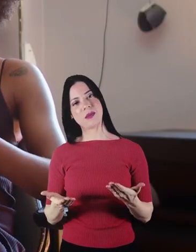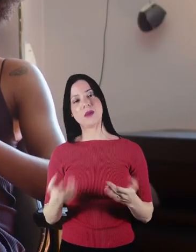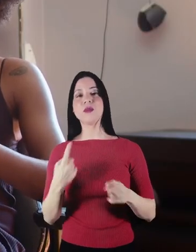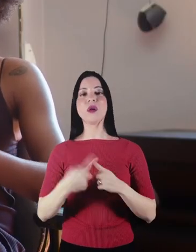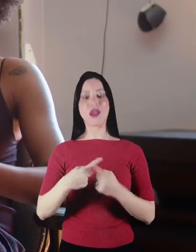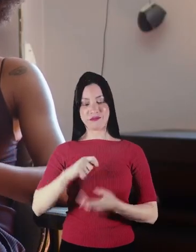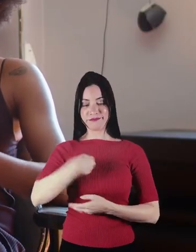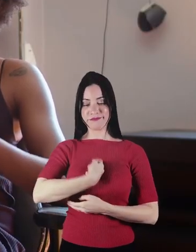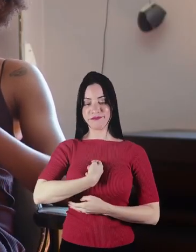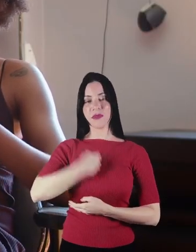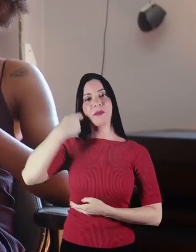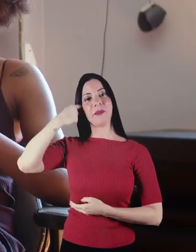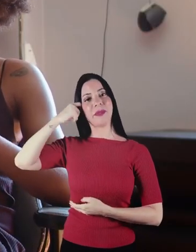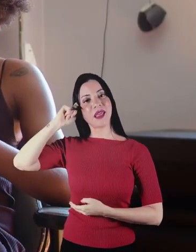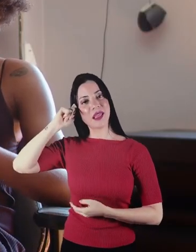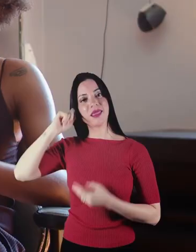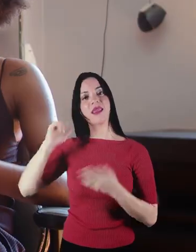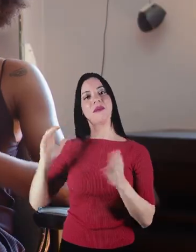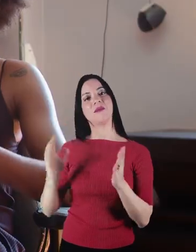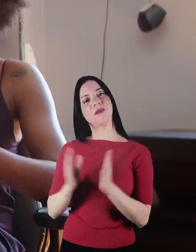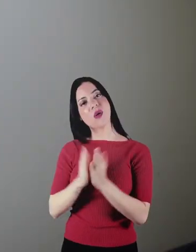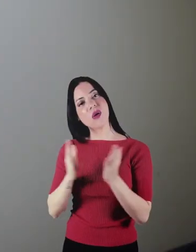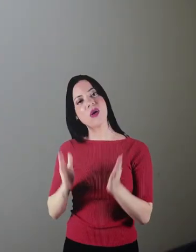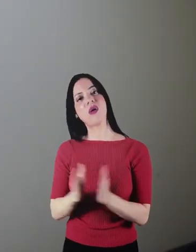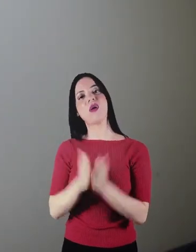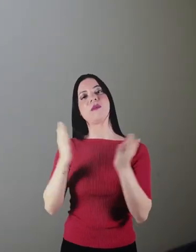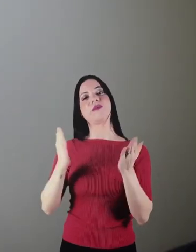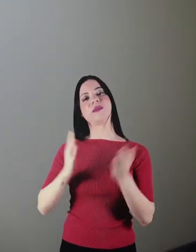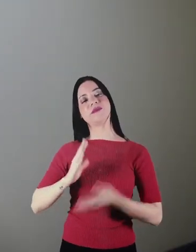preta, pobre, por ser uma pessoa trans.